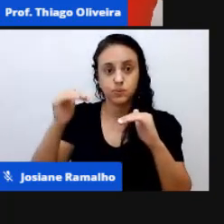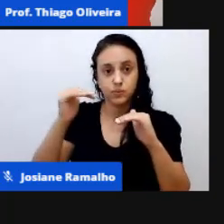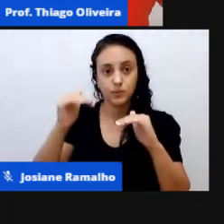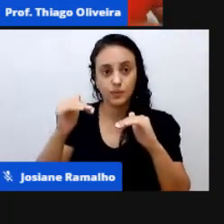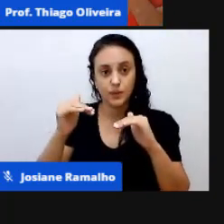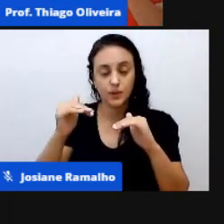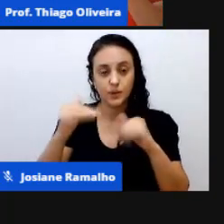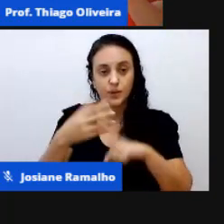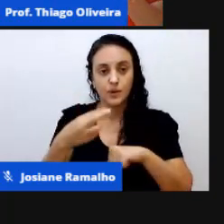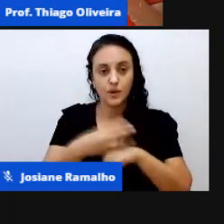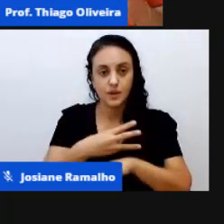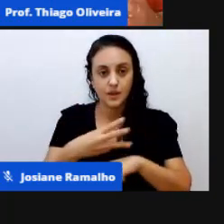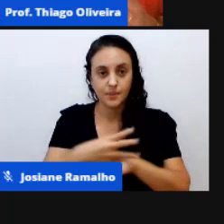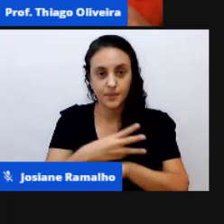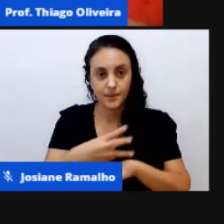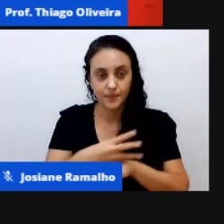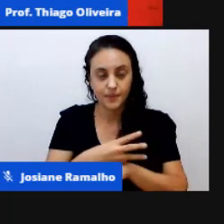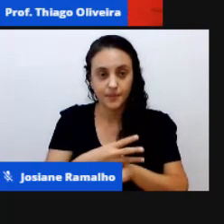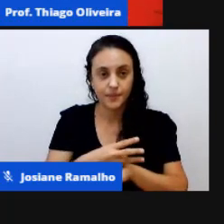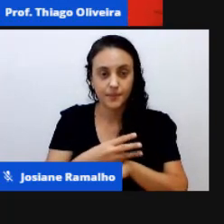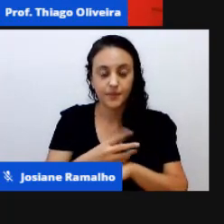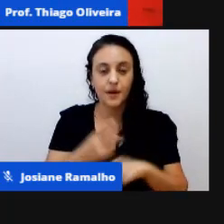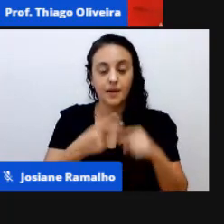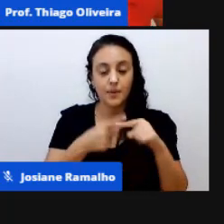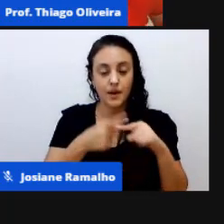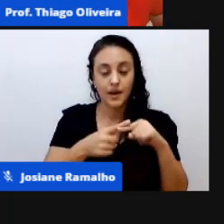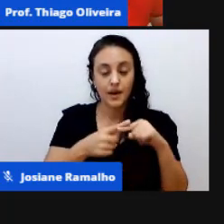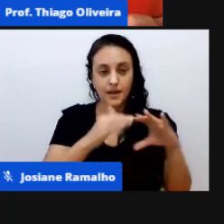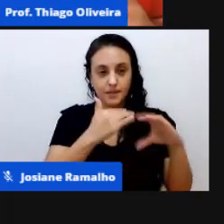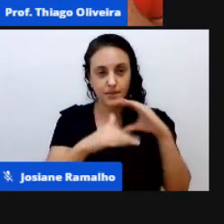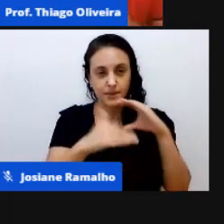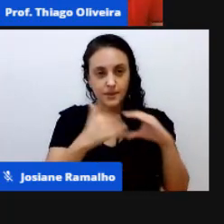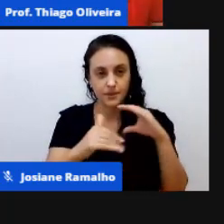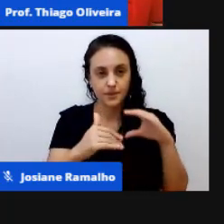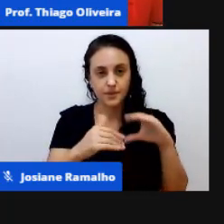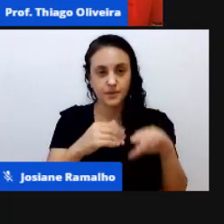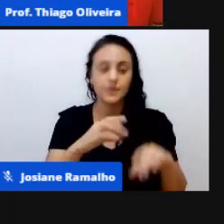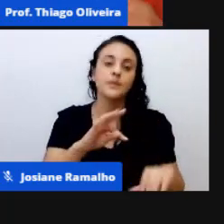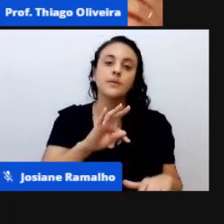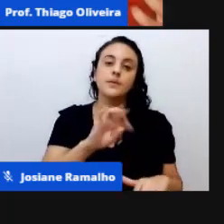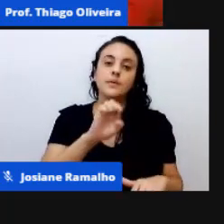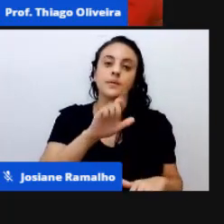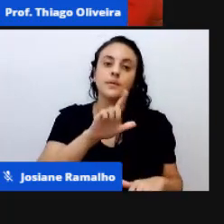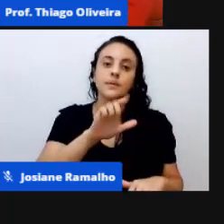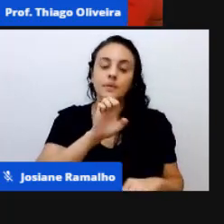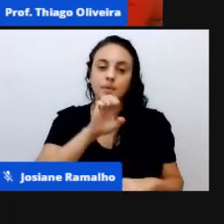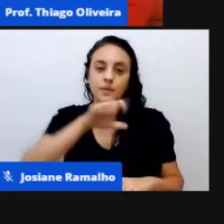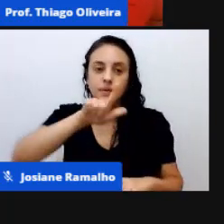ao WhatsApp. Primeiro, porque as mensagens que são do Telegram, eles são armazenados numa nuvem e